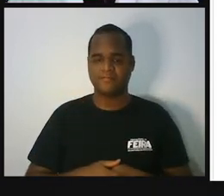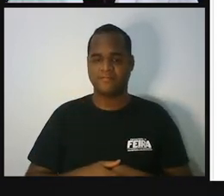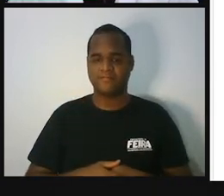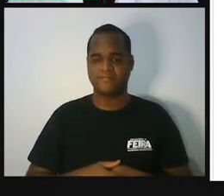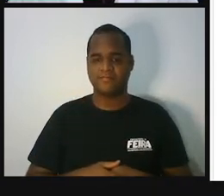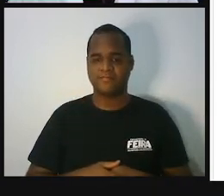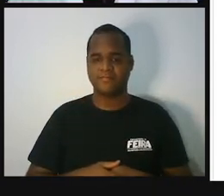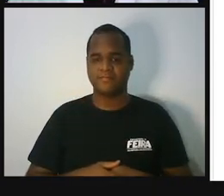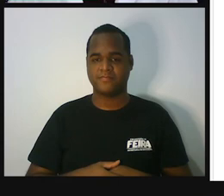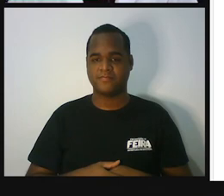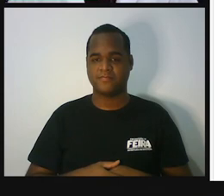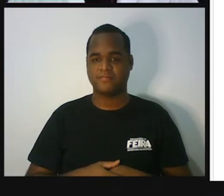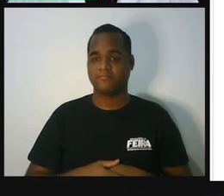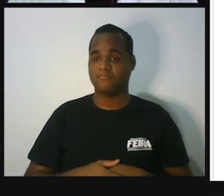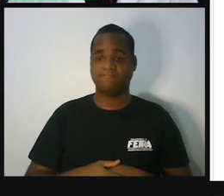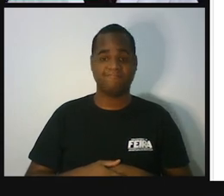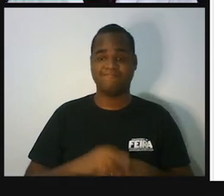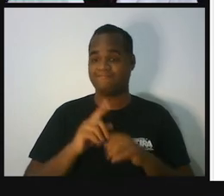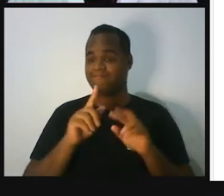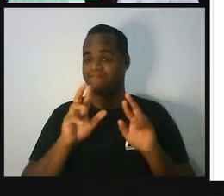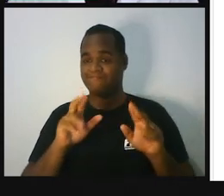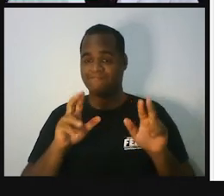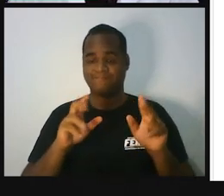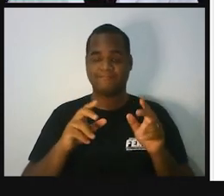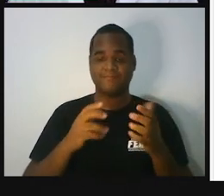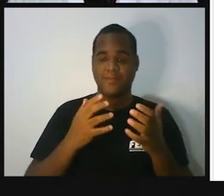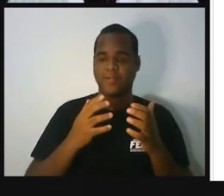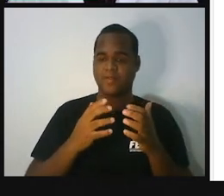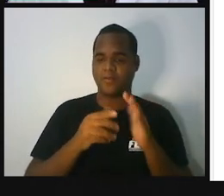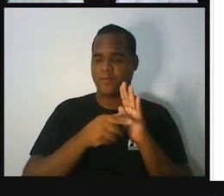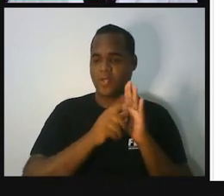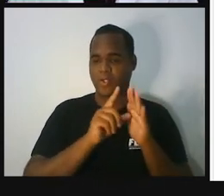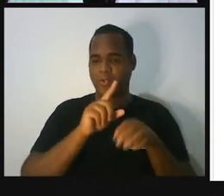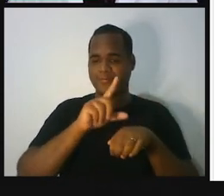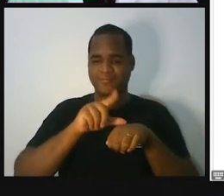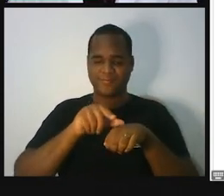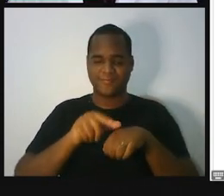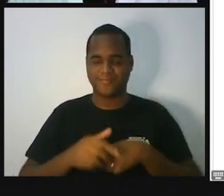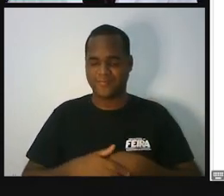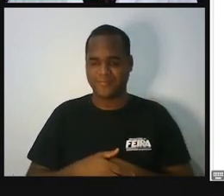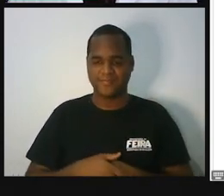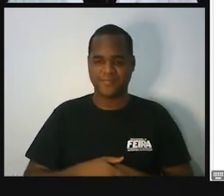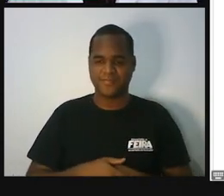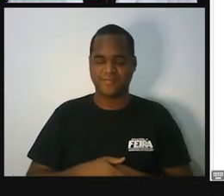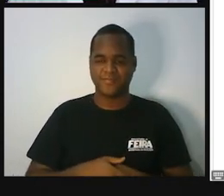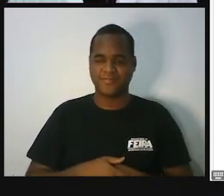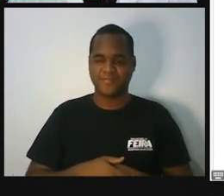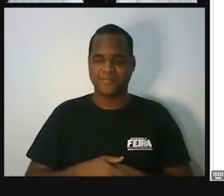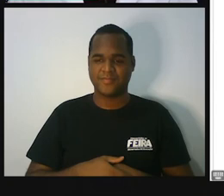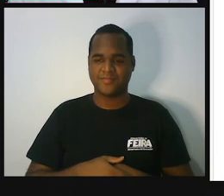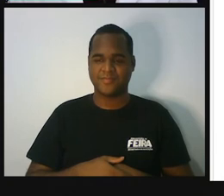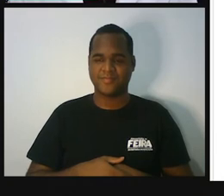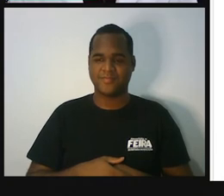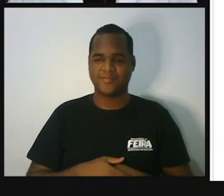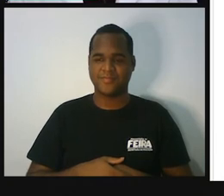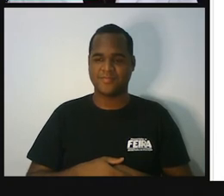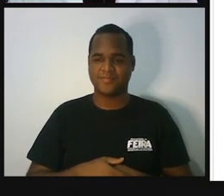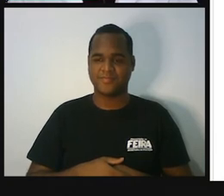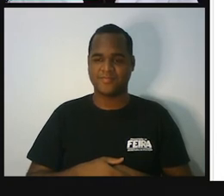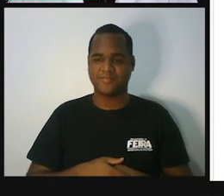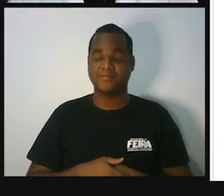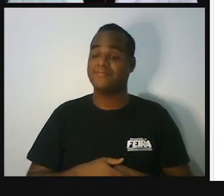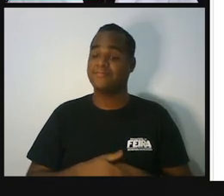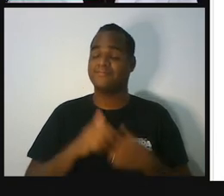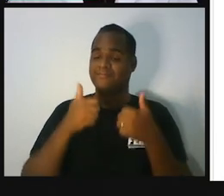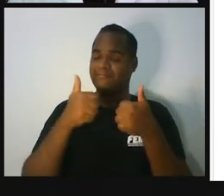e não é o horário que eu quero é o anti-horário e A